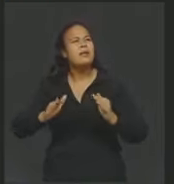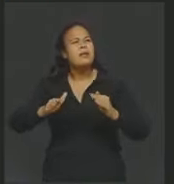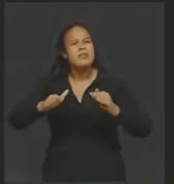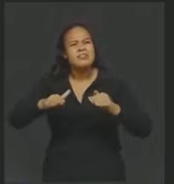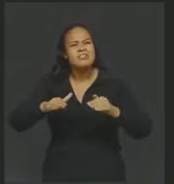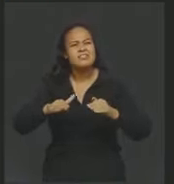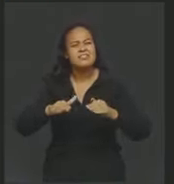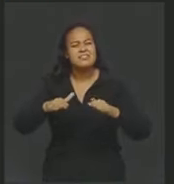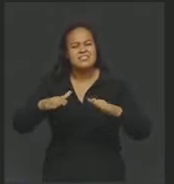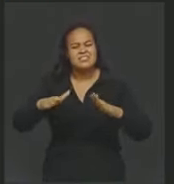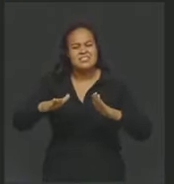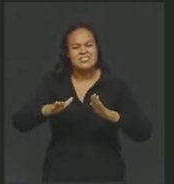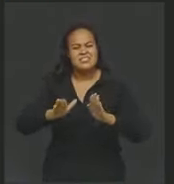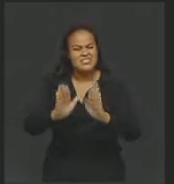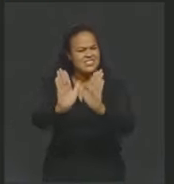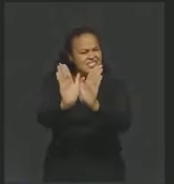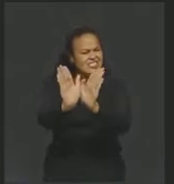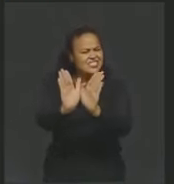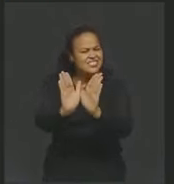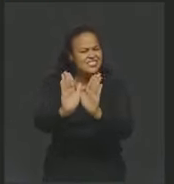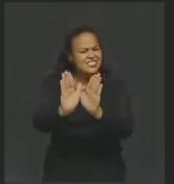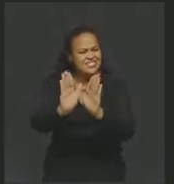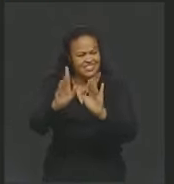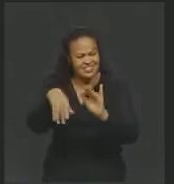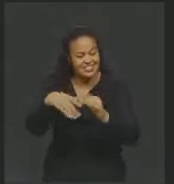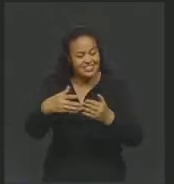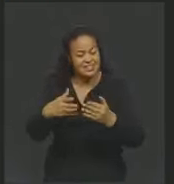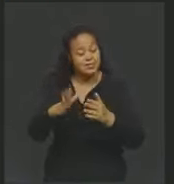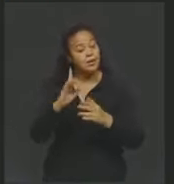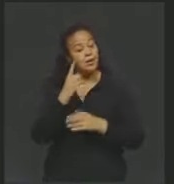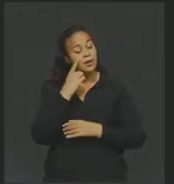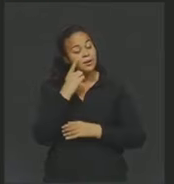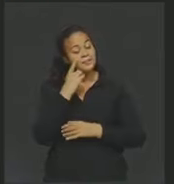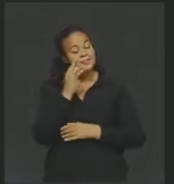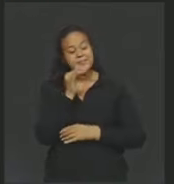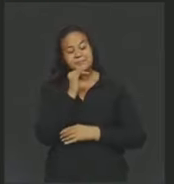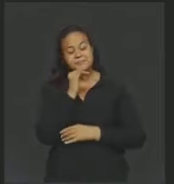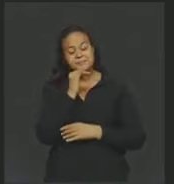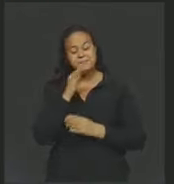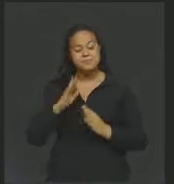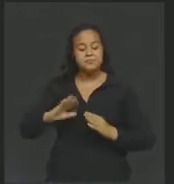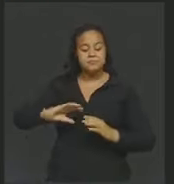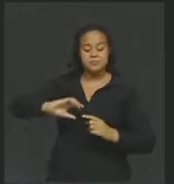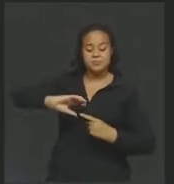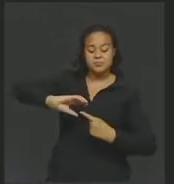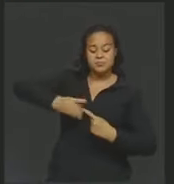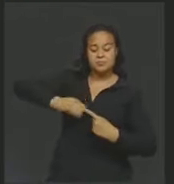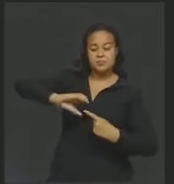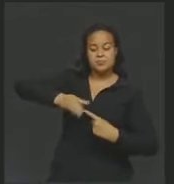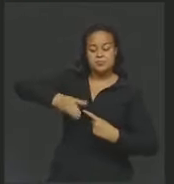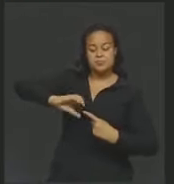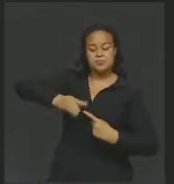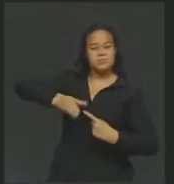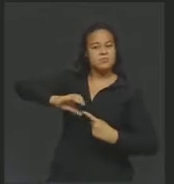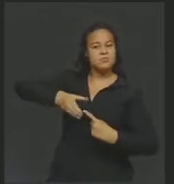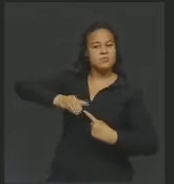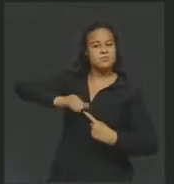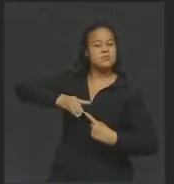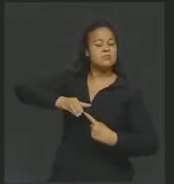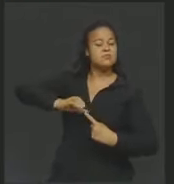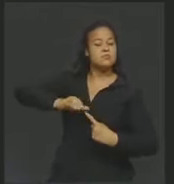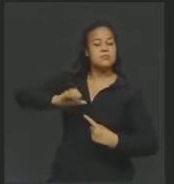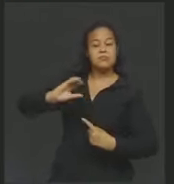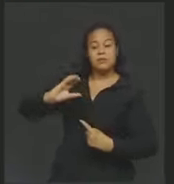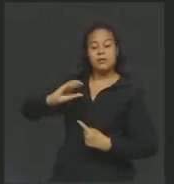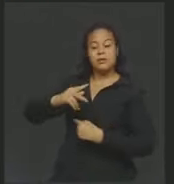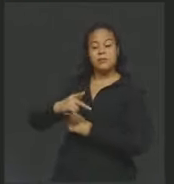De certa forma, todos têm relação com plano inclinado. Então, olha só, é um plano inclinado enrolado sobre si mesmo. O parafuso